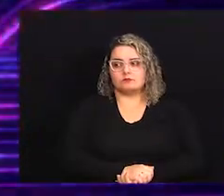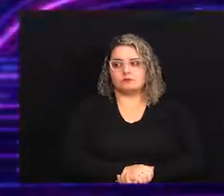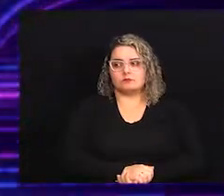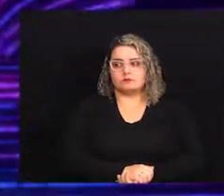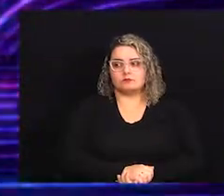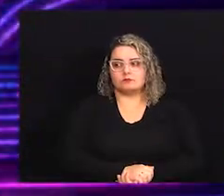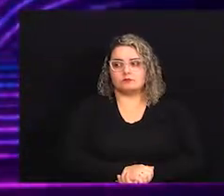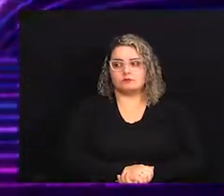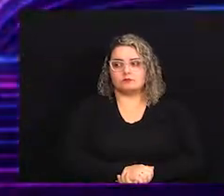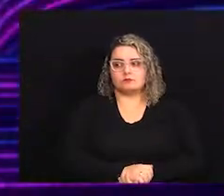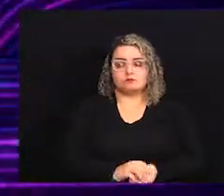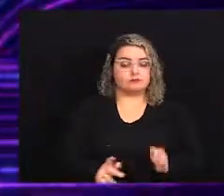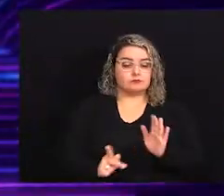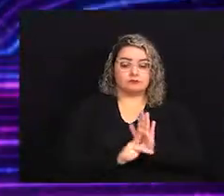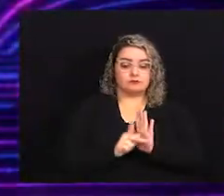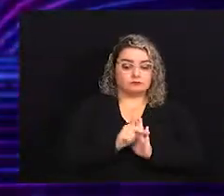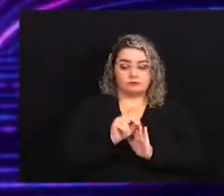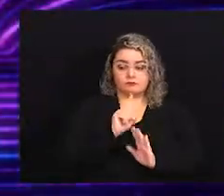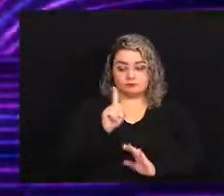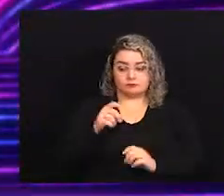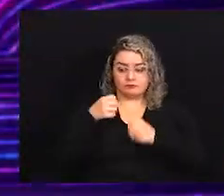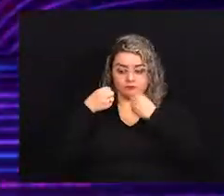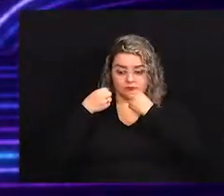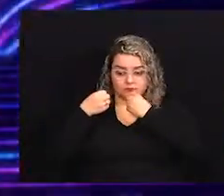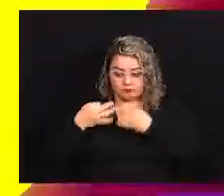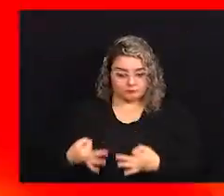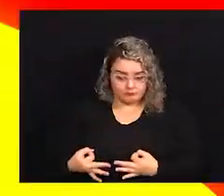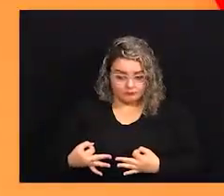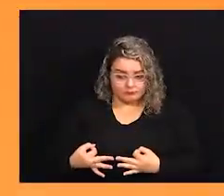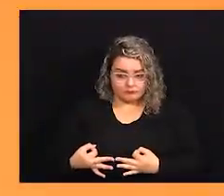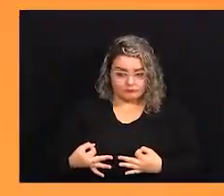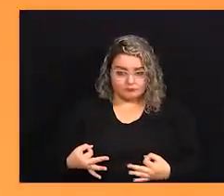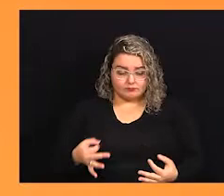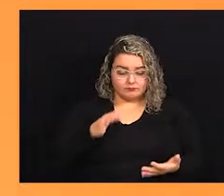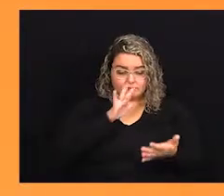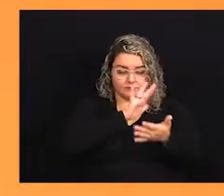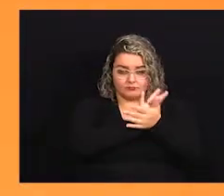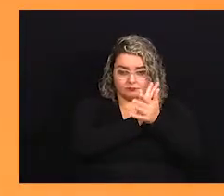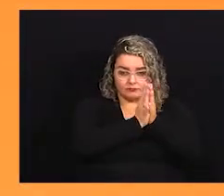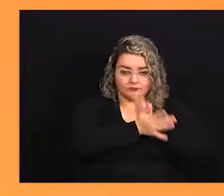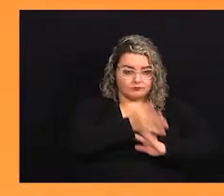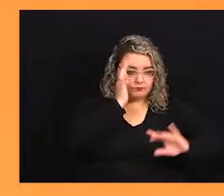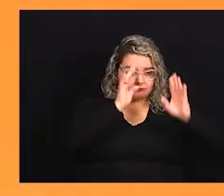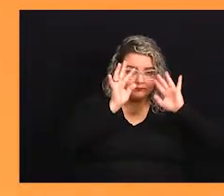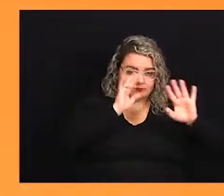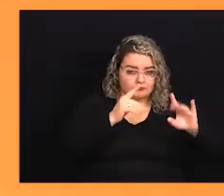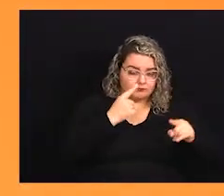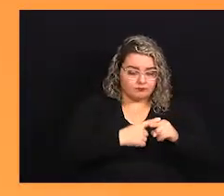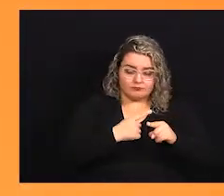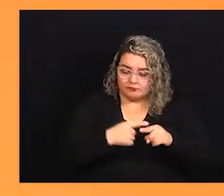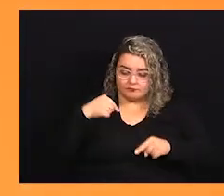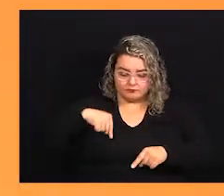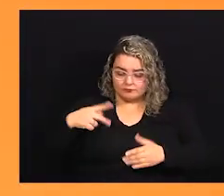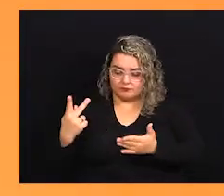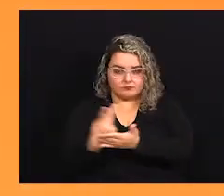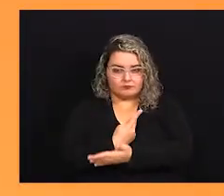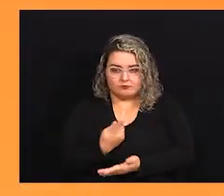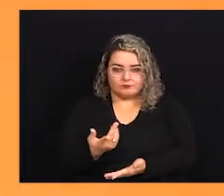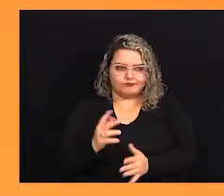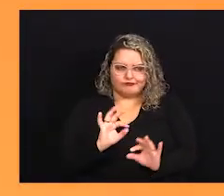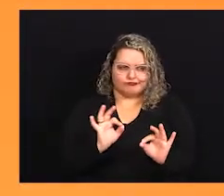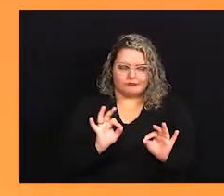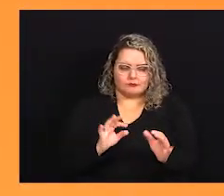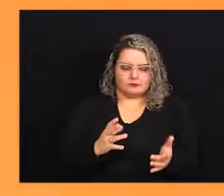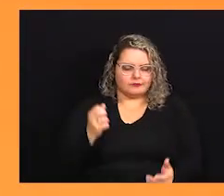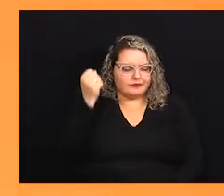e esse plano dela não dá certo, ela acaba culpando os outros pelos seus erros. Eu quis falar sobre isso também, que isso não leva a